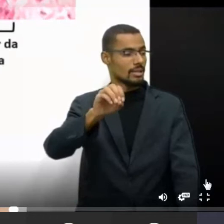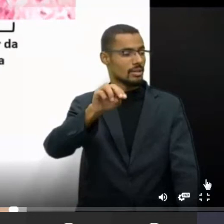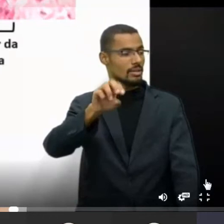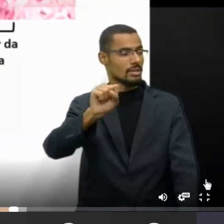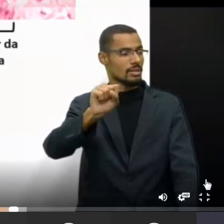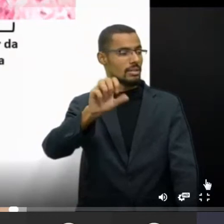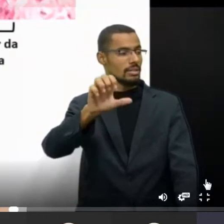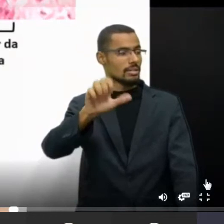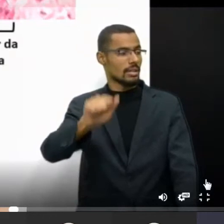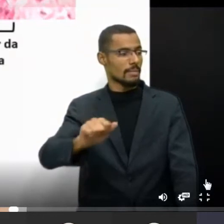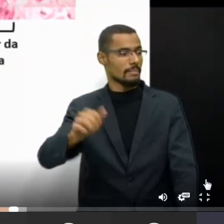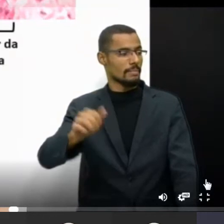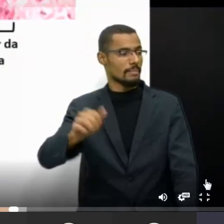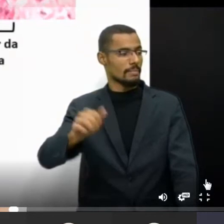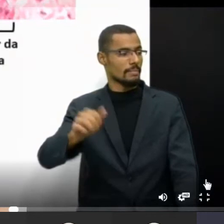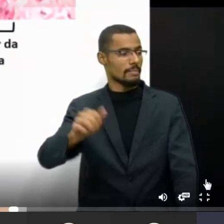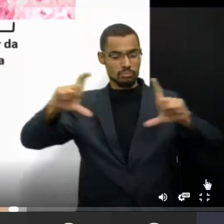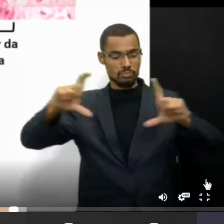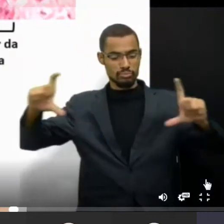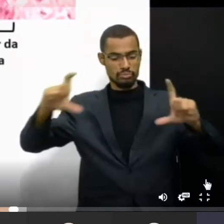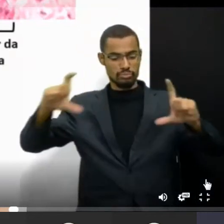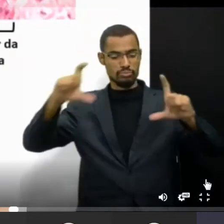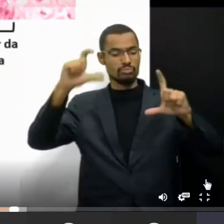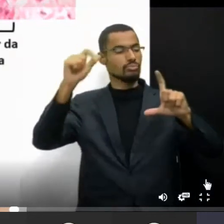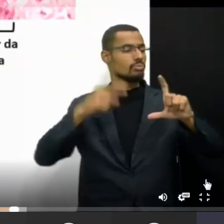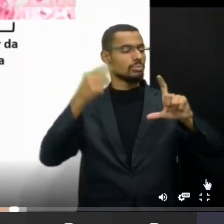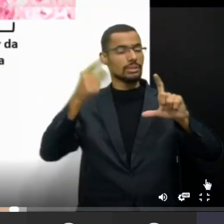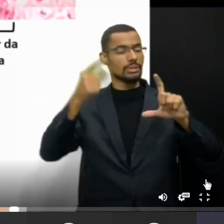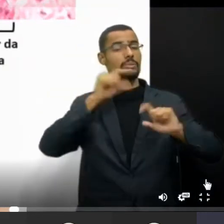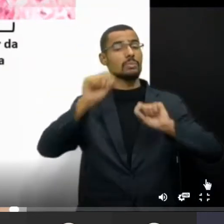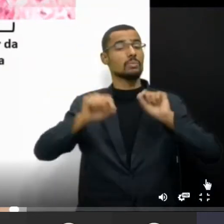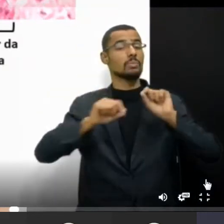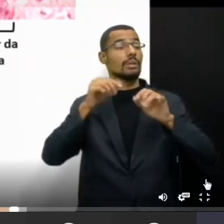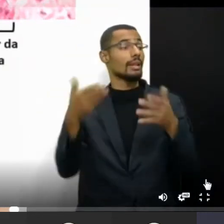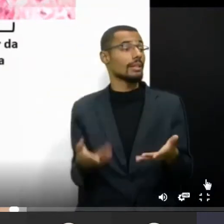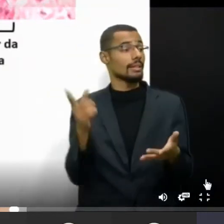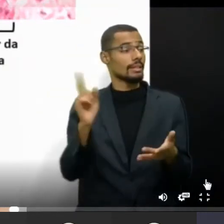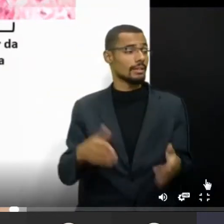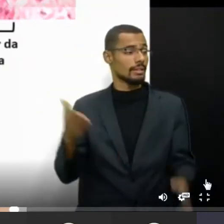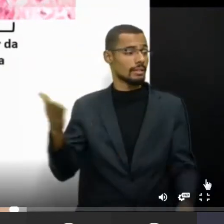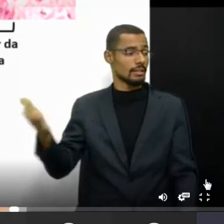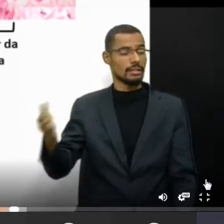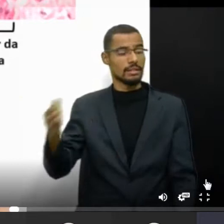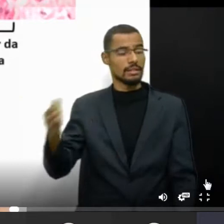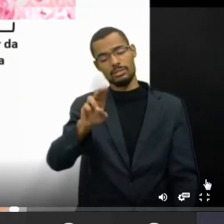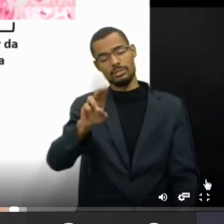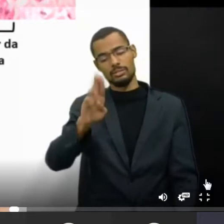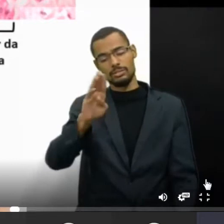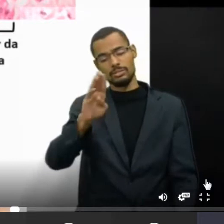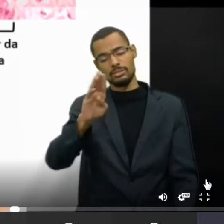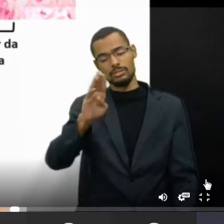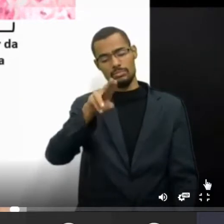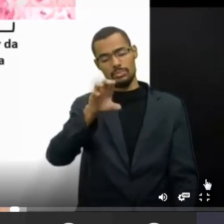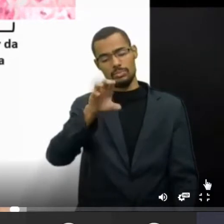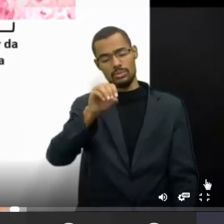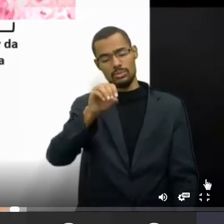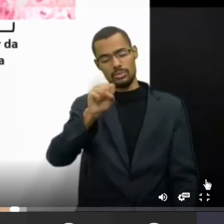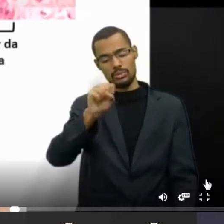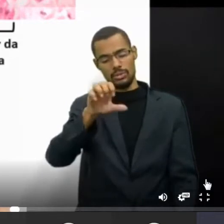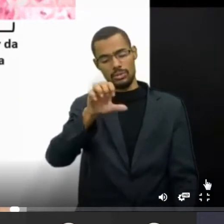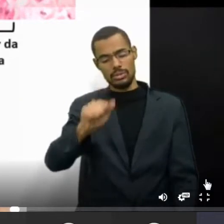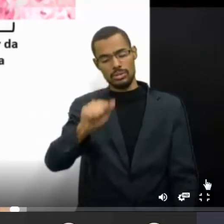Então, ampliando a nossa imagem, nós temos então aqui na camada de submucosa